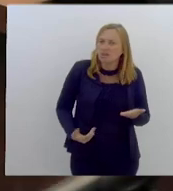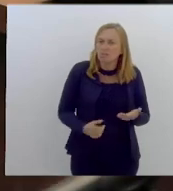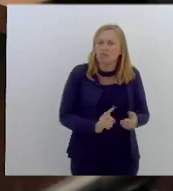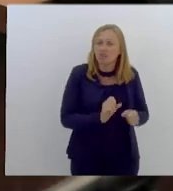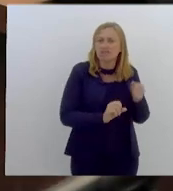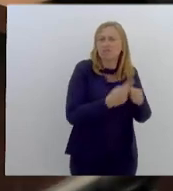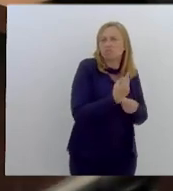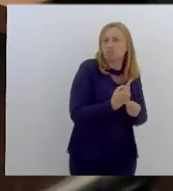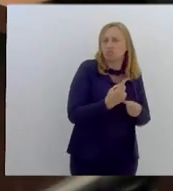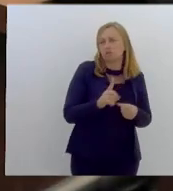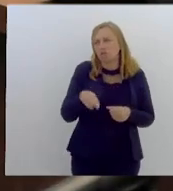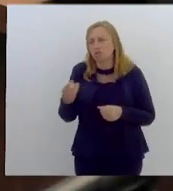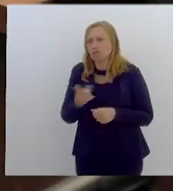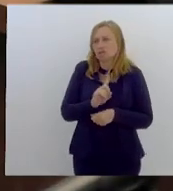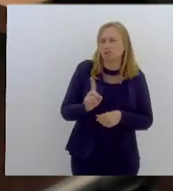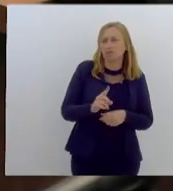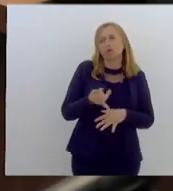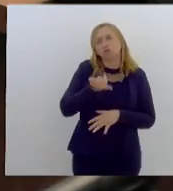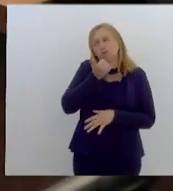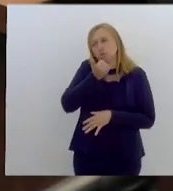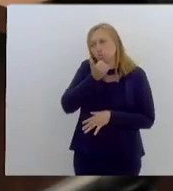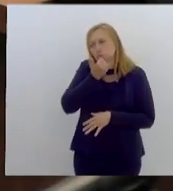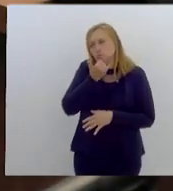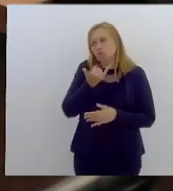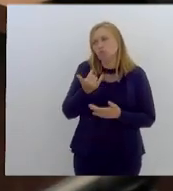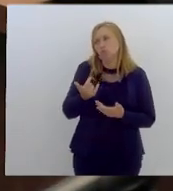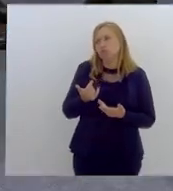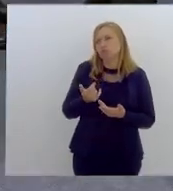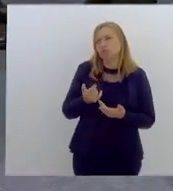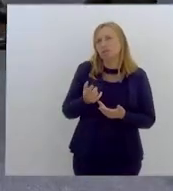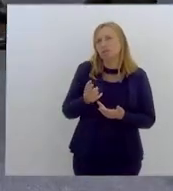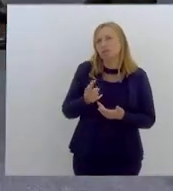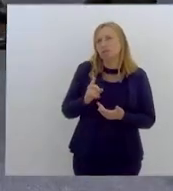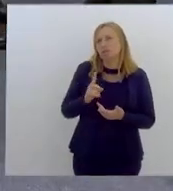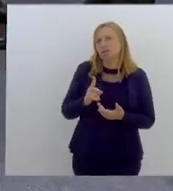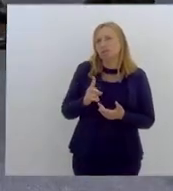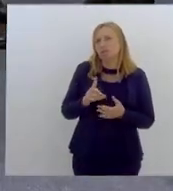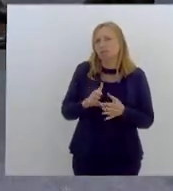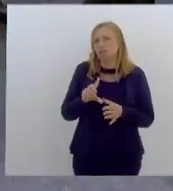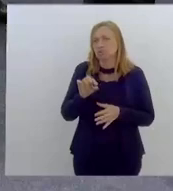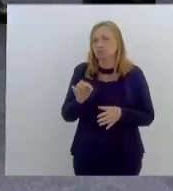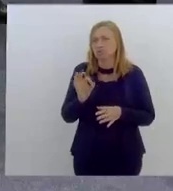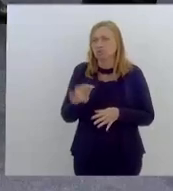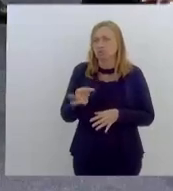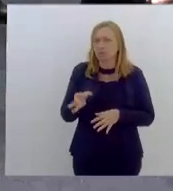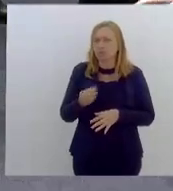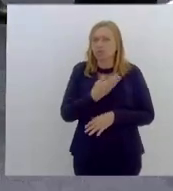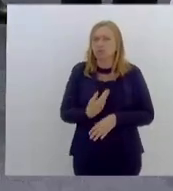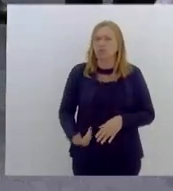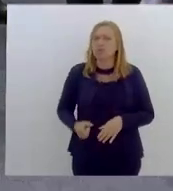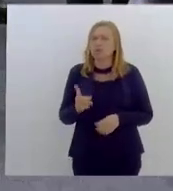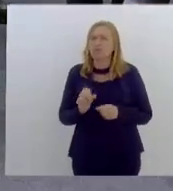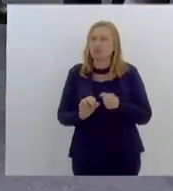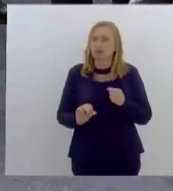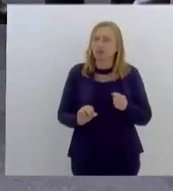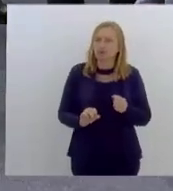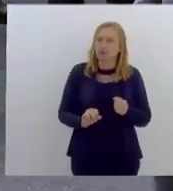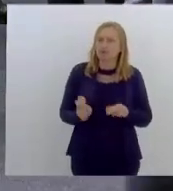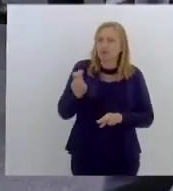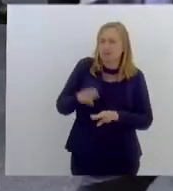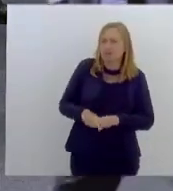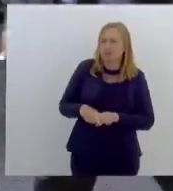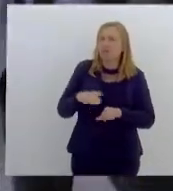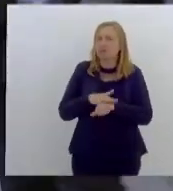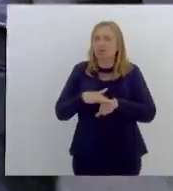outras? Então, me desculpe, essa decisão agora não elide o fato de que o governador não tratou, não sentou para conversar